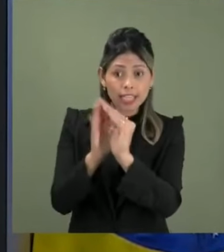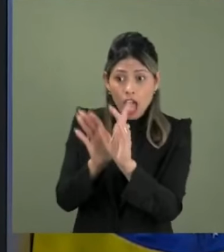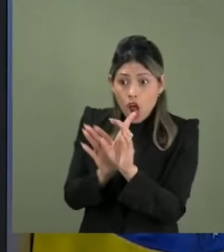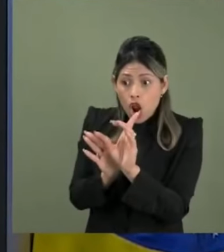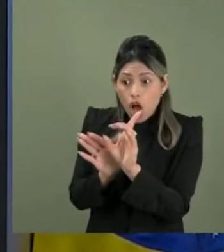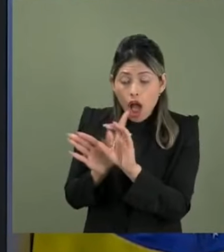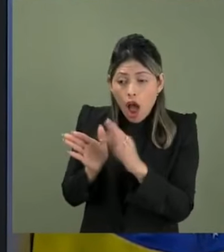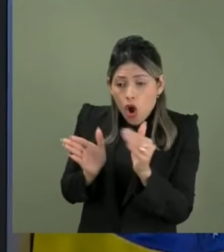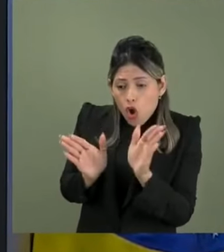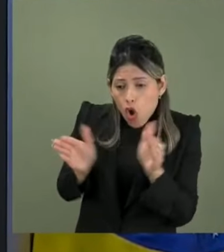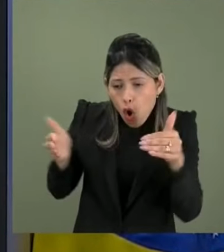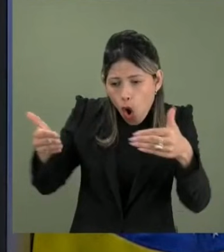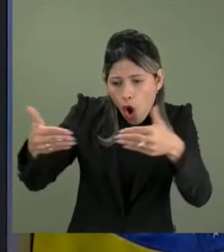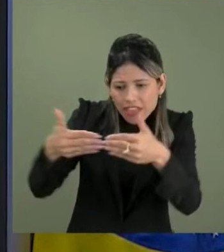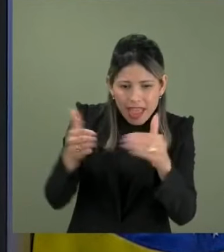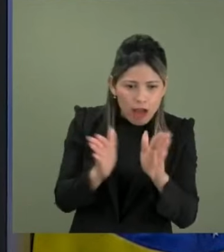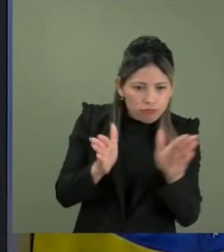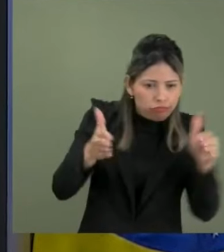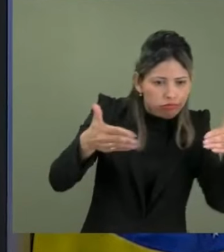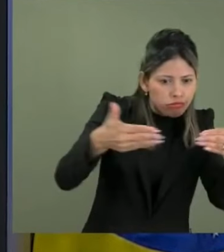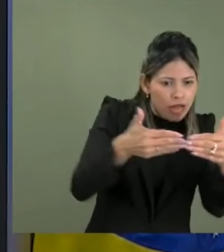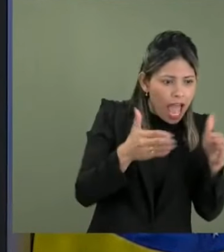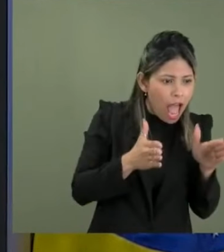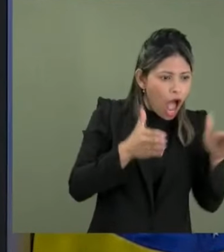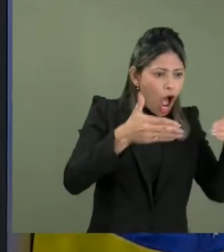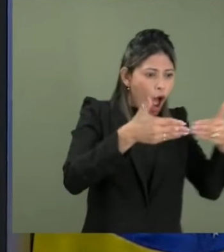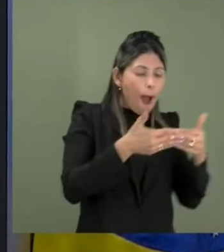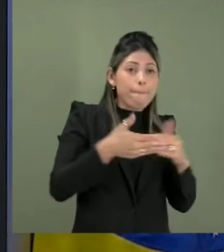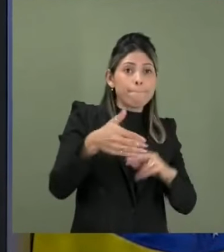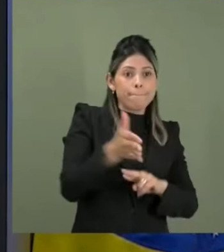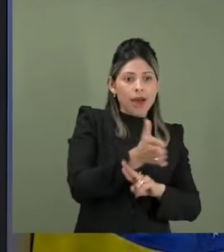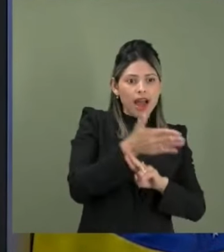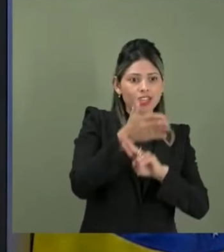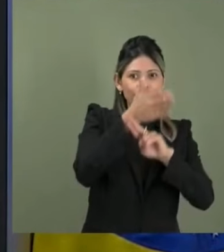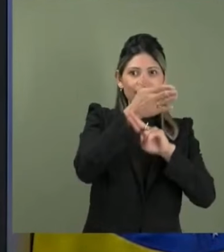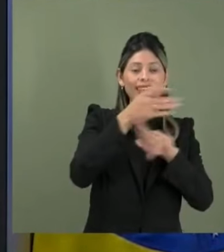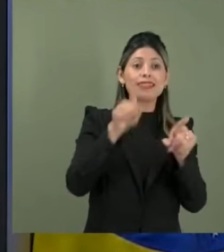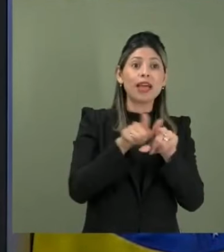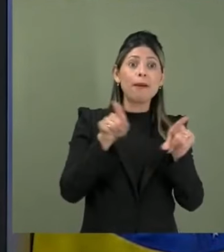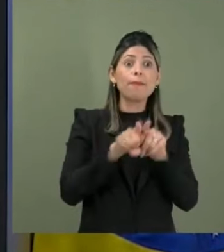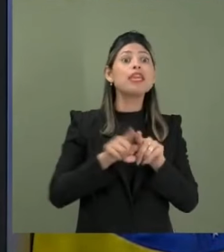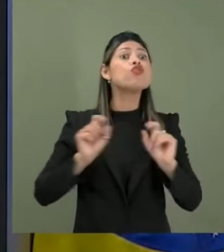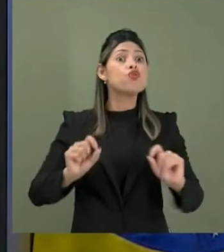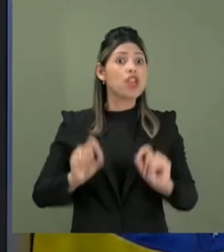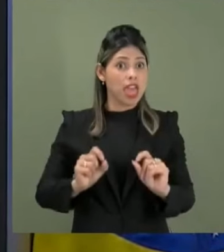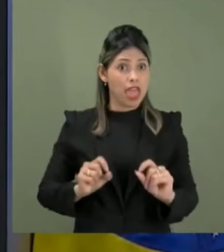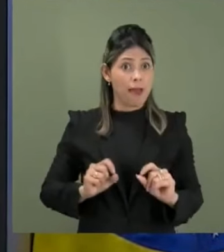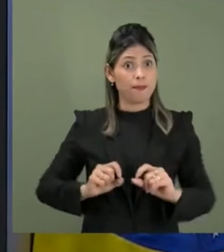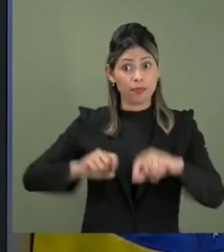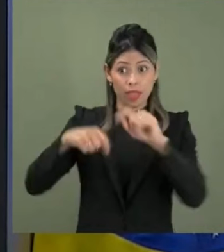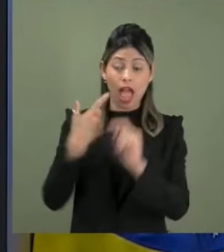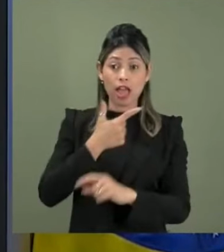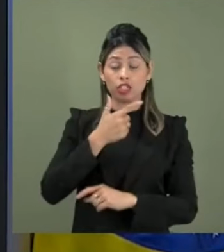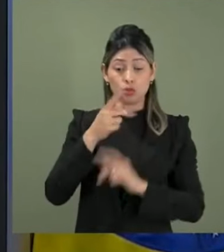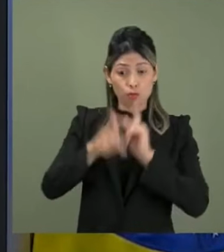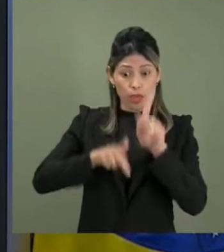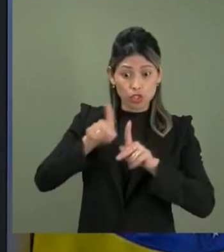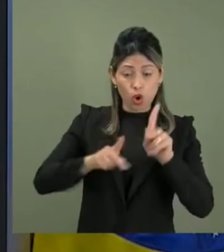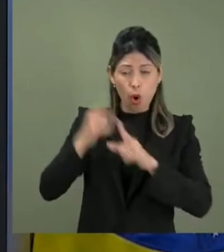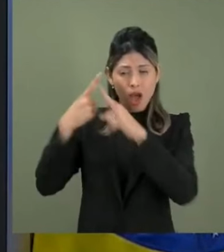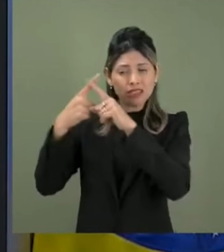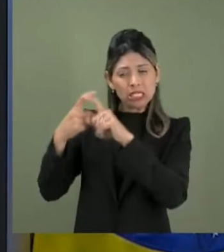proteção das respectivas embaixadas e consulados. Os nazistas respeitavam